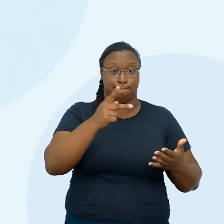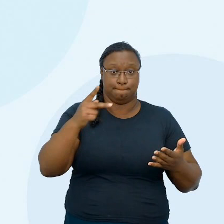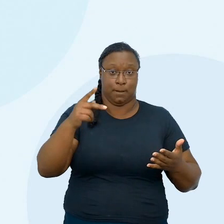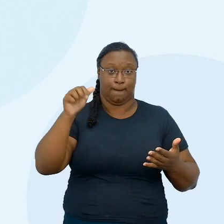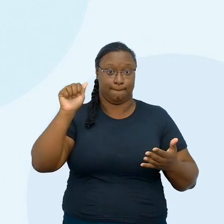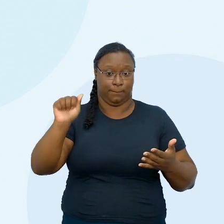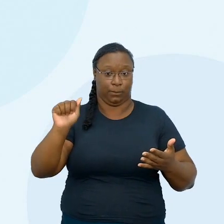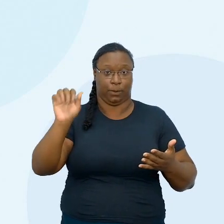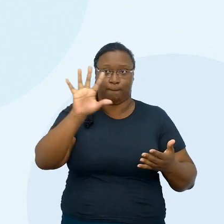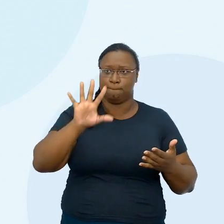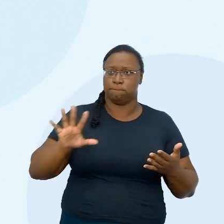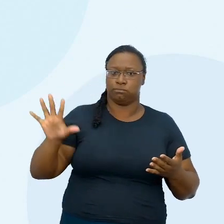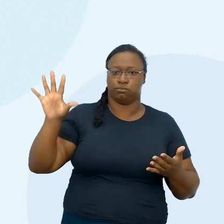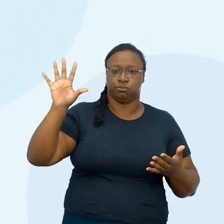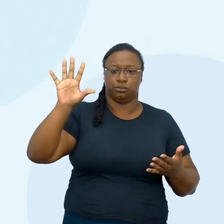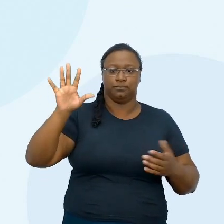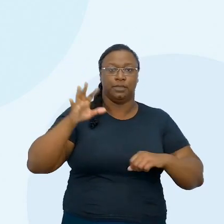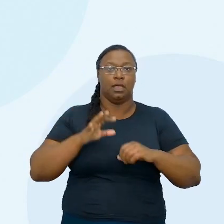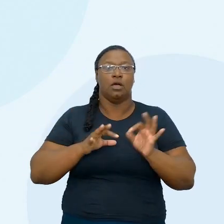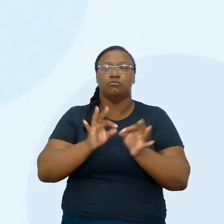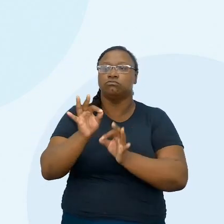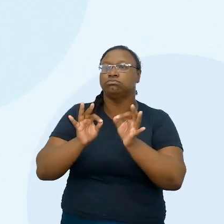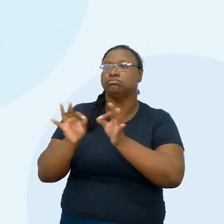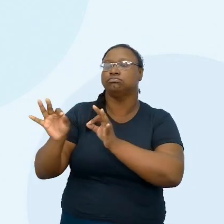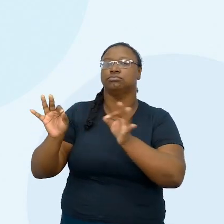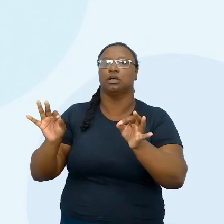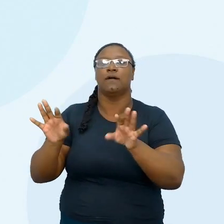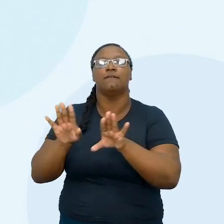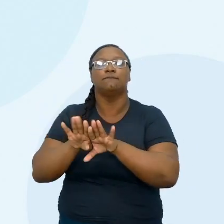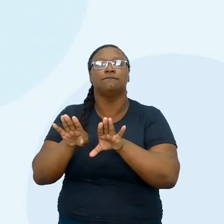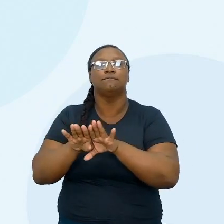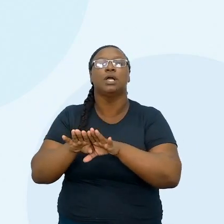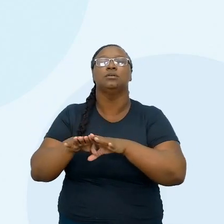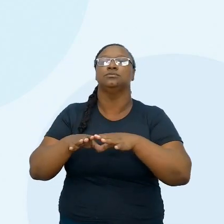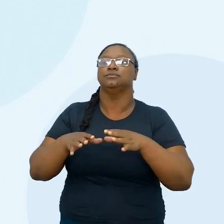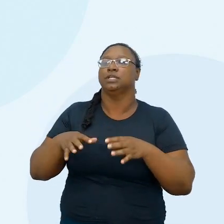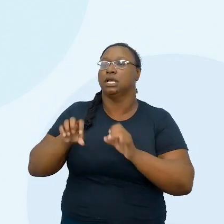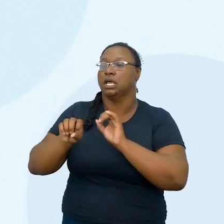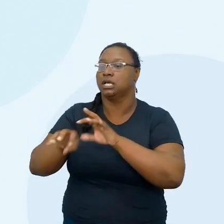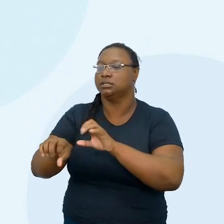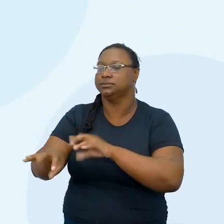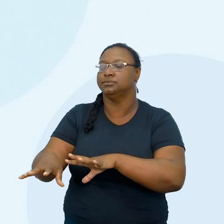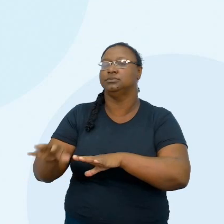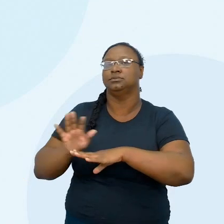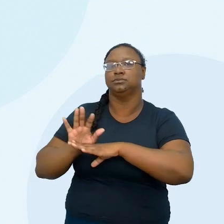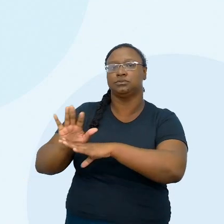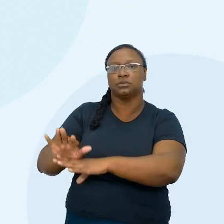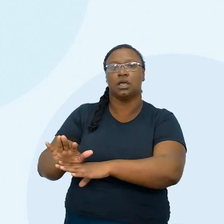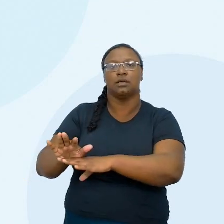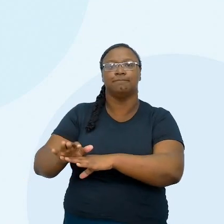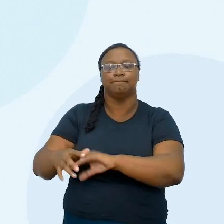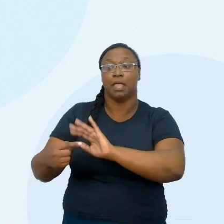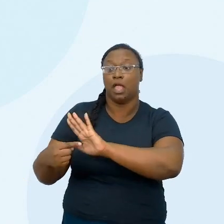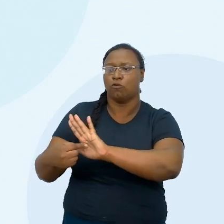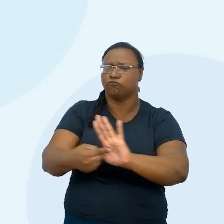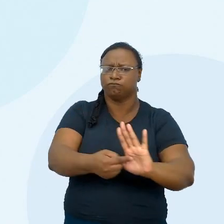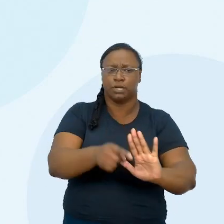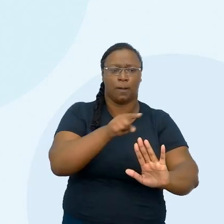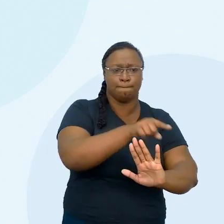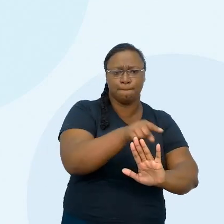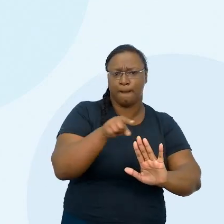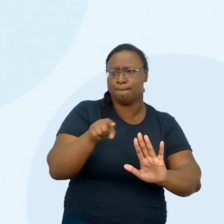bordo pelos estudantes, façam um roteiro para auxiliar os jovens em seus registros, ressaltando os pontos que vocês enxergam